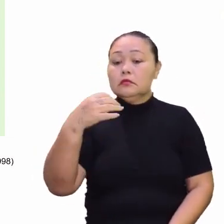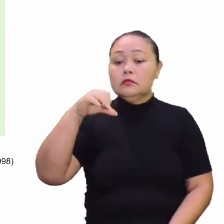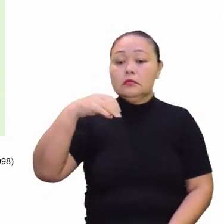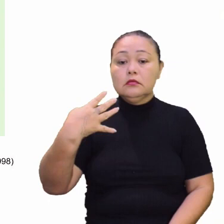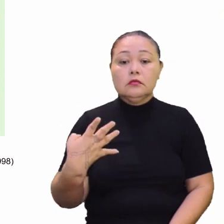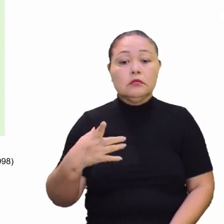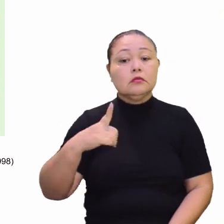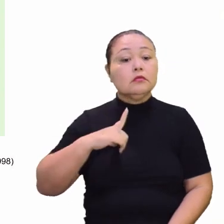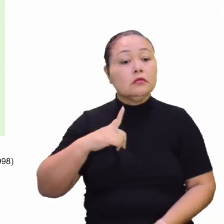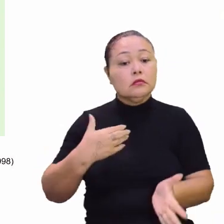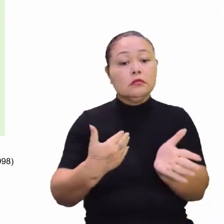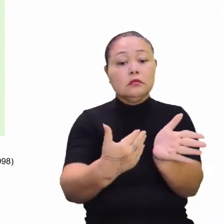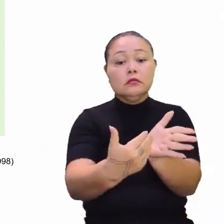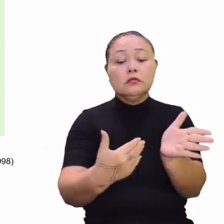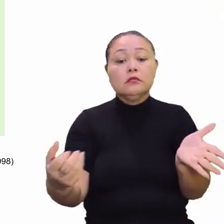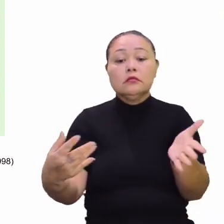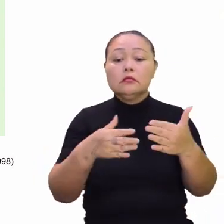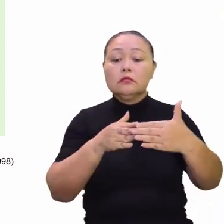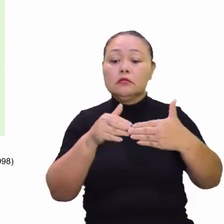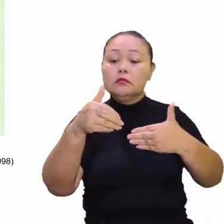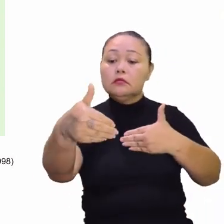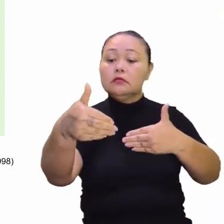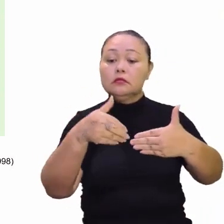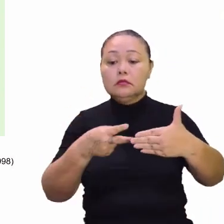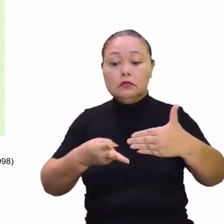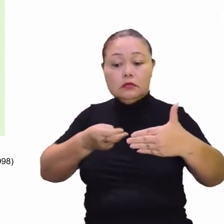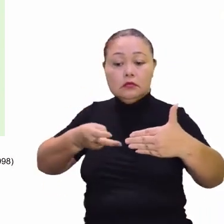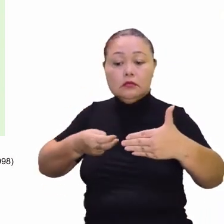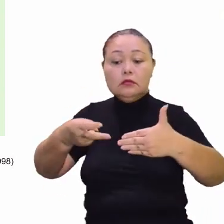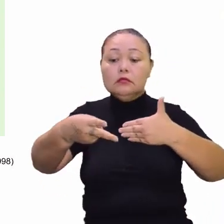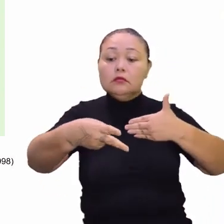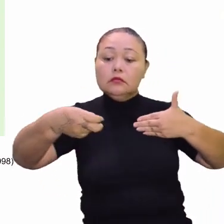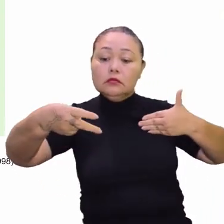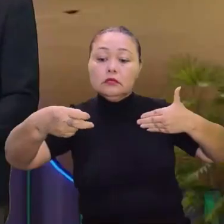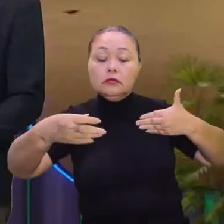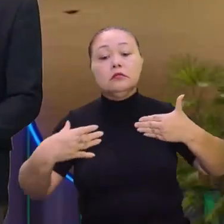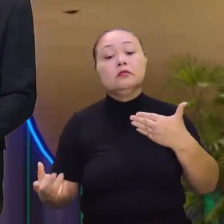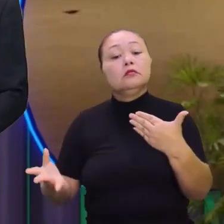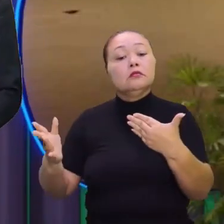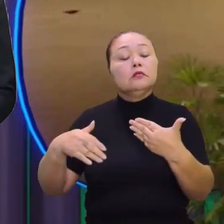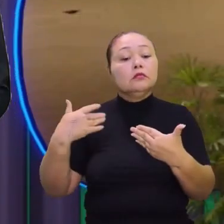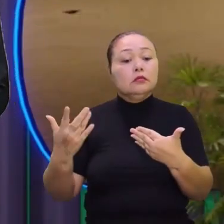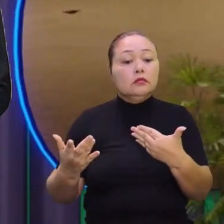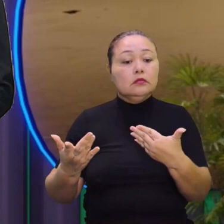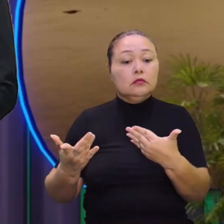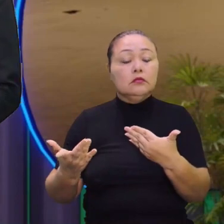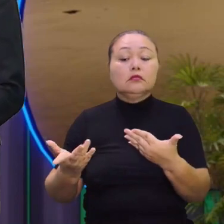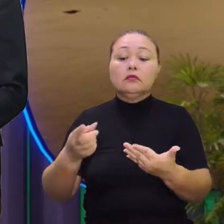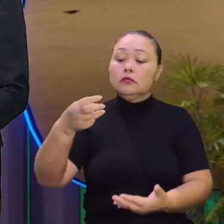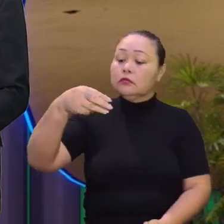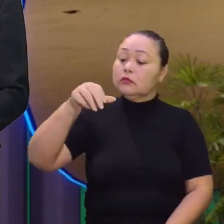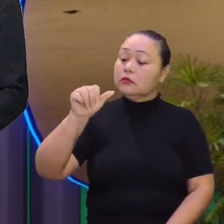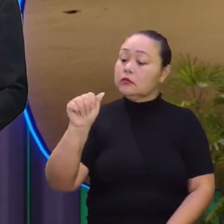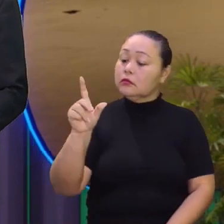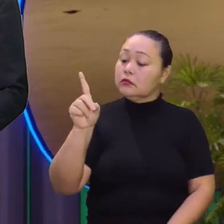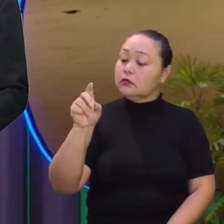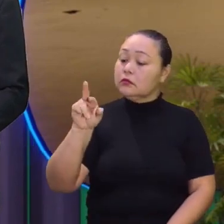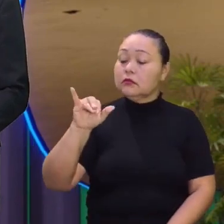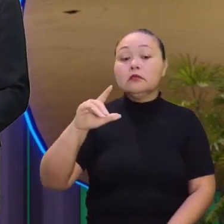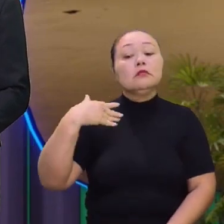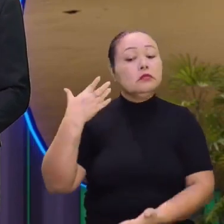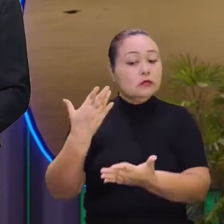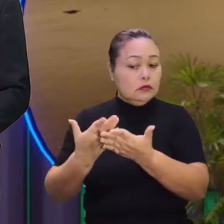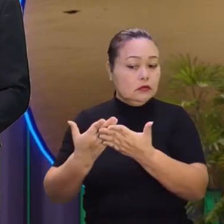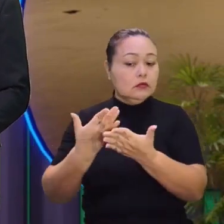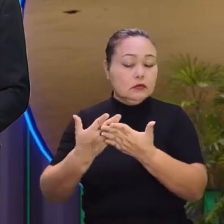1494, estabelecendo assim novas fronteiras de exploração. Então, Tratado de Madrid, professor, eles já estudaram